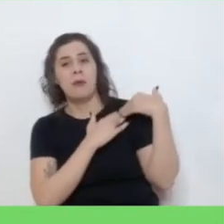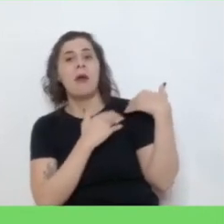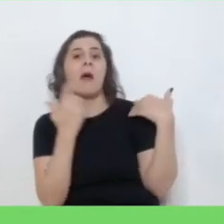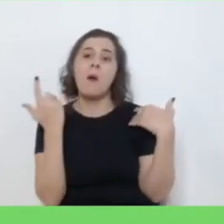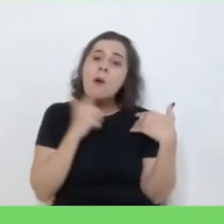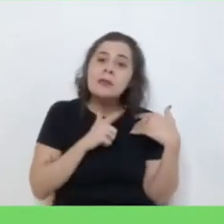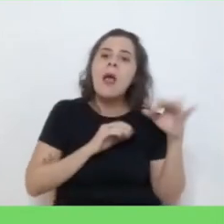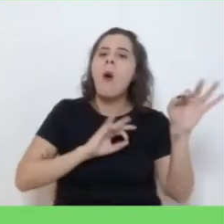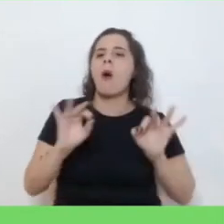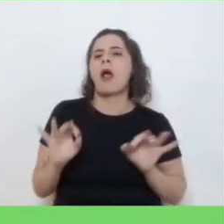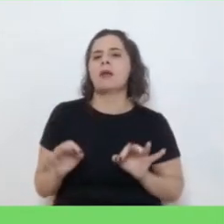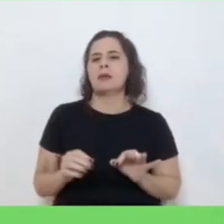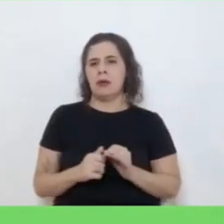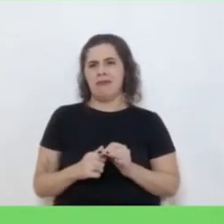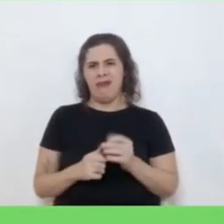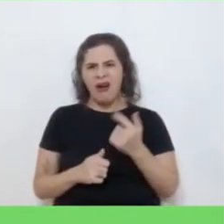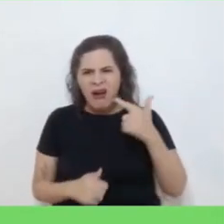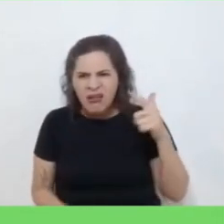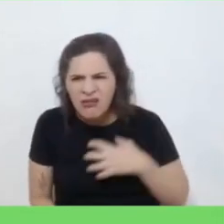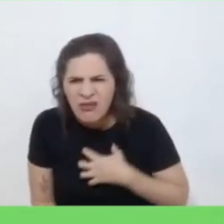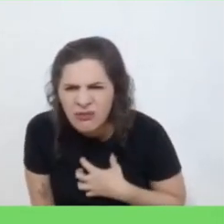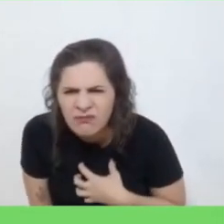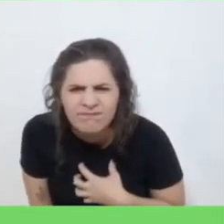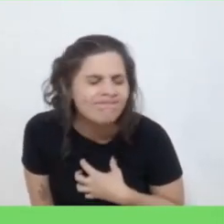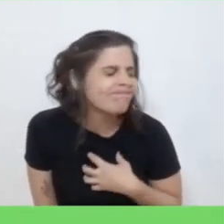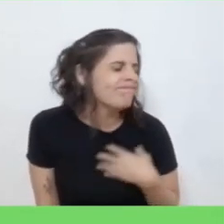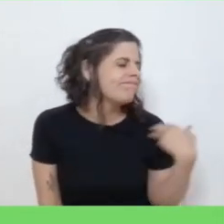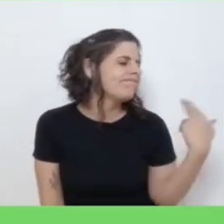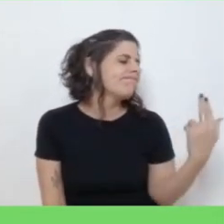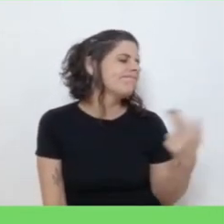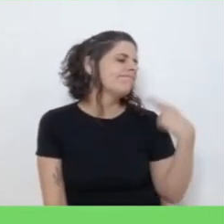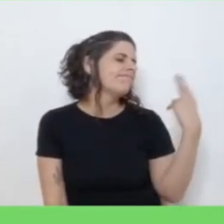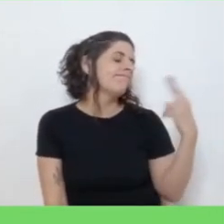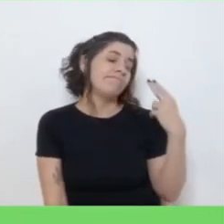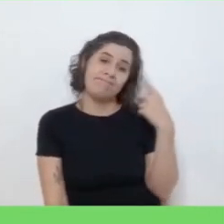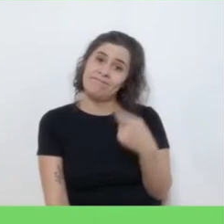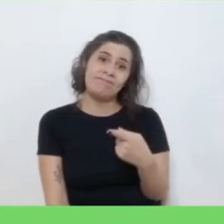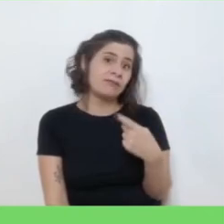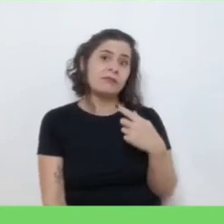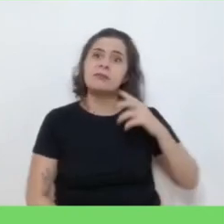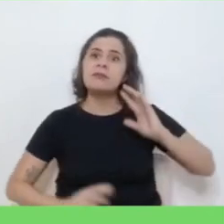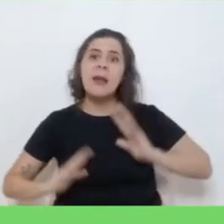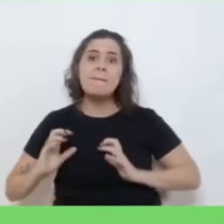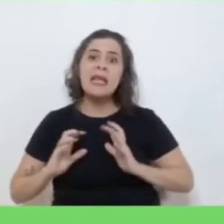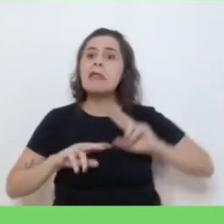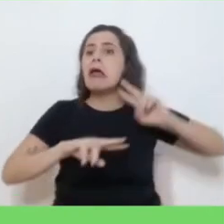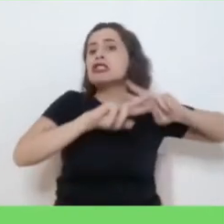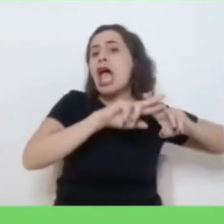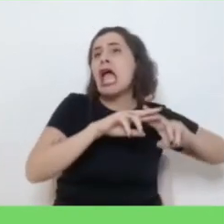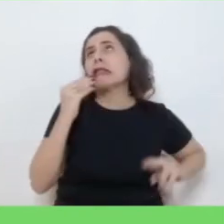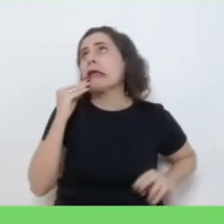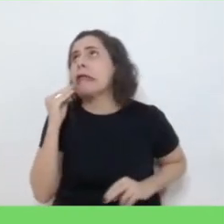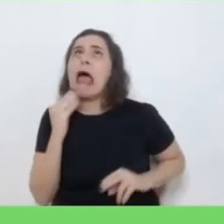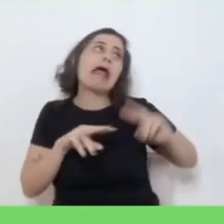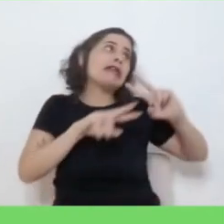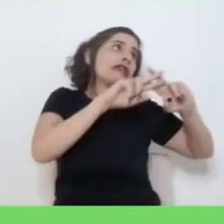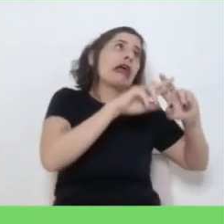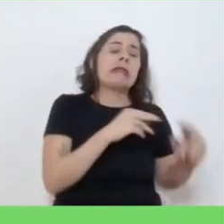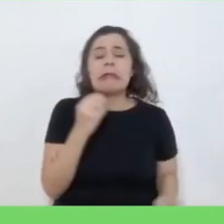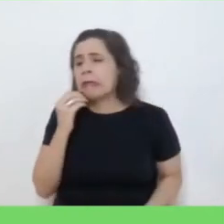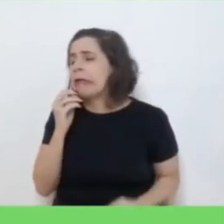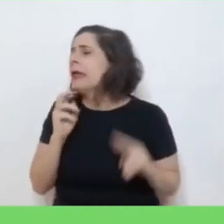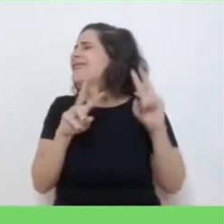poder se organizar. Porque de outra maneira a gente vai. Érica, a gente vai. O que você falou, a gente vai ficar brigando por hashtag. É,